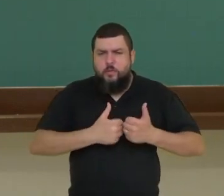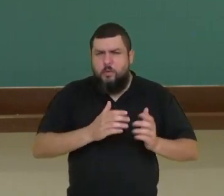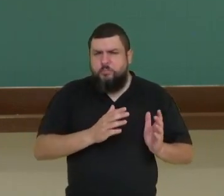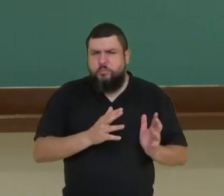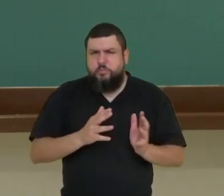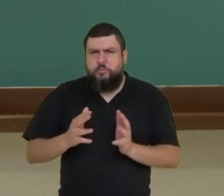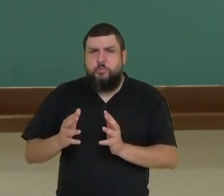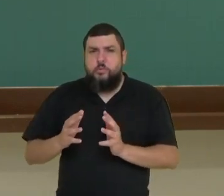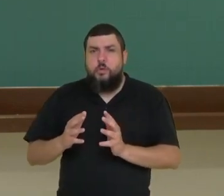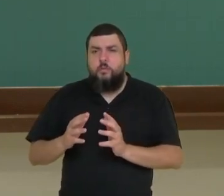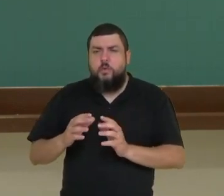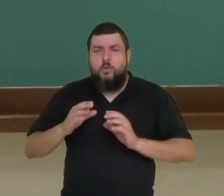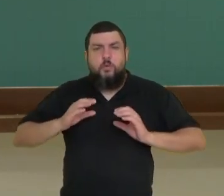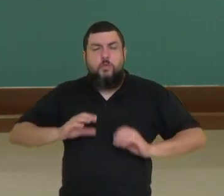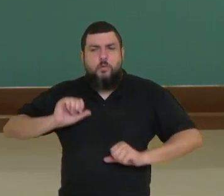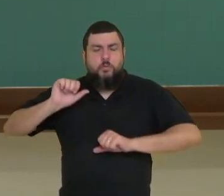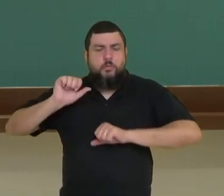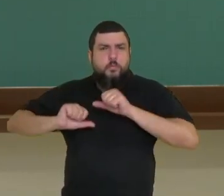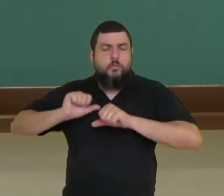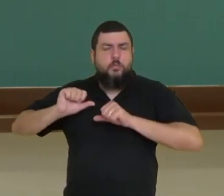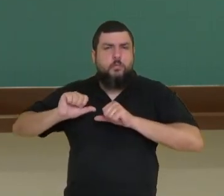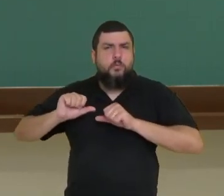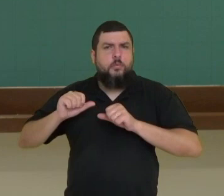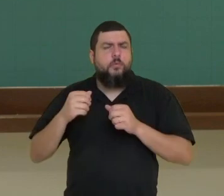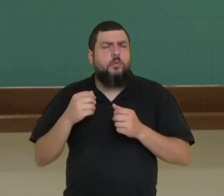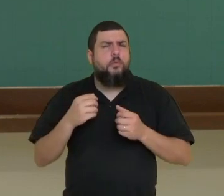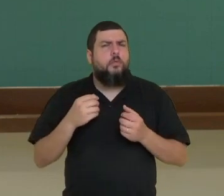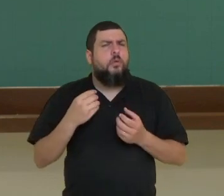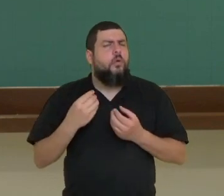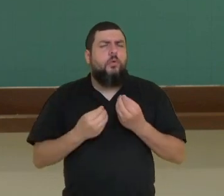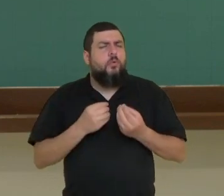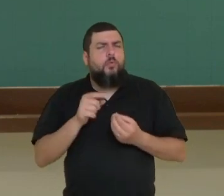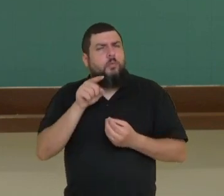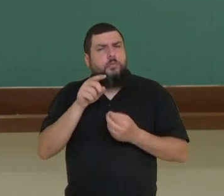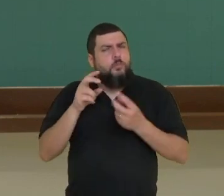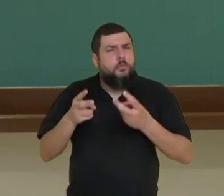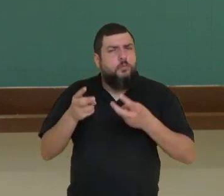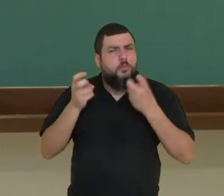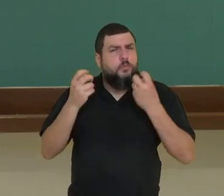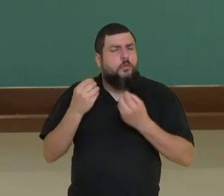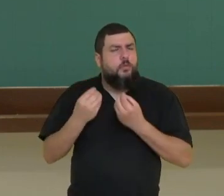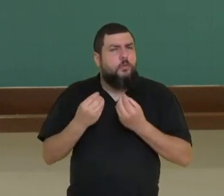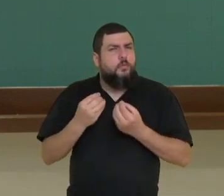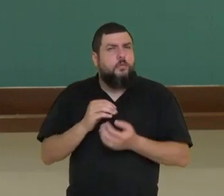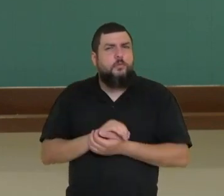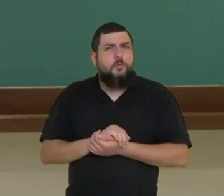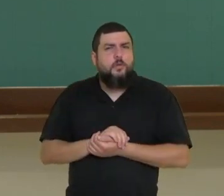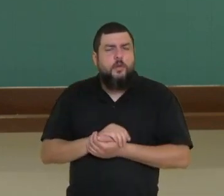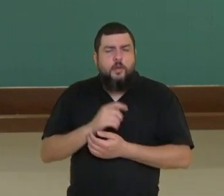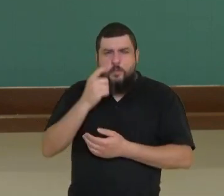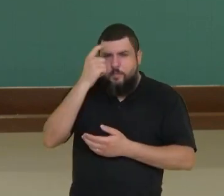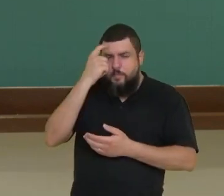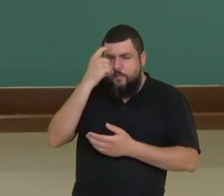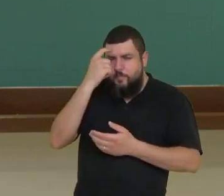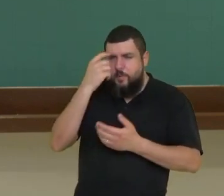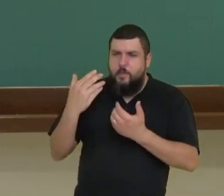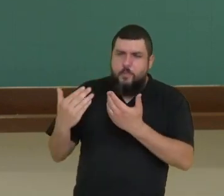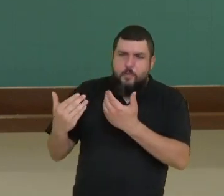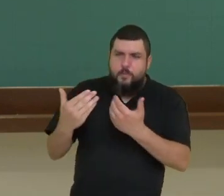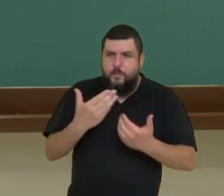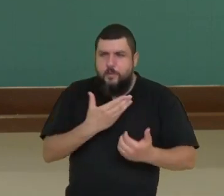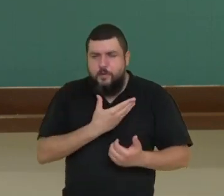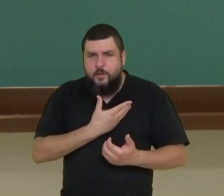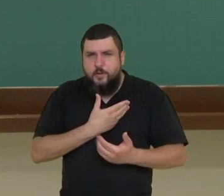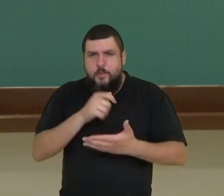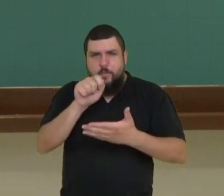tem outro? Como que geralmente sai isso? Como que você percebe? Pensa um pouquinho, conversa com os colegas,